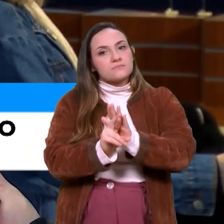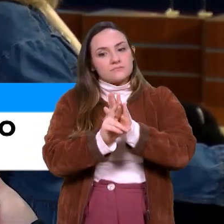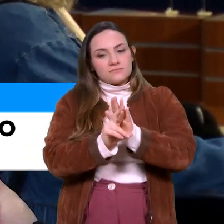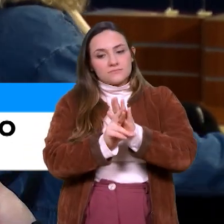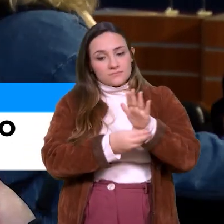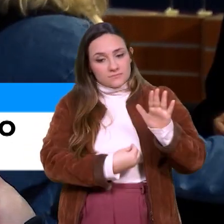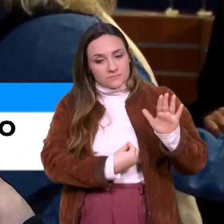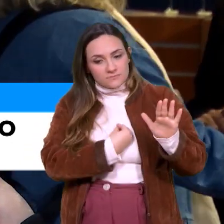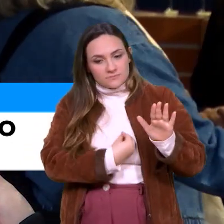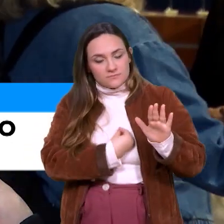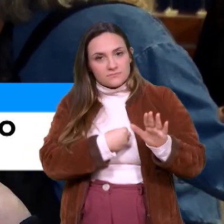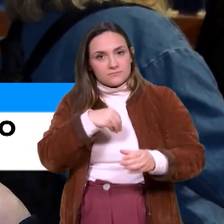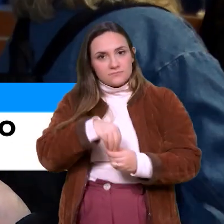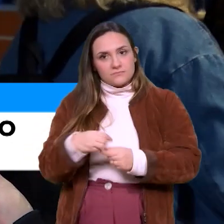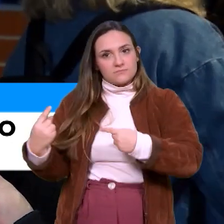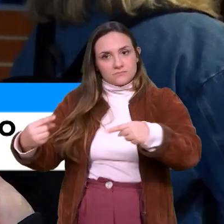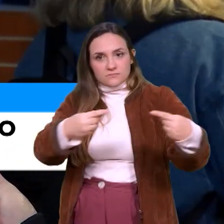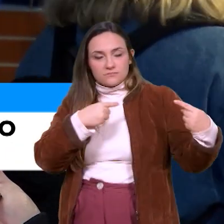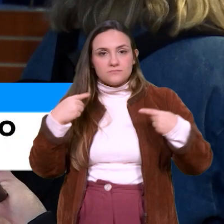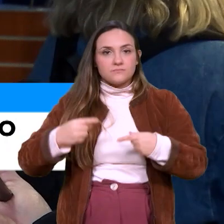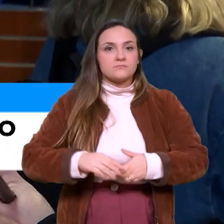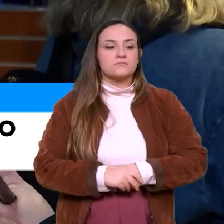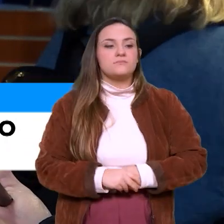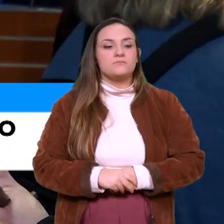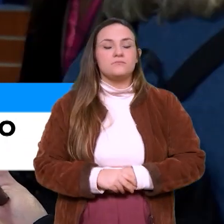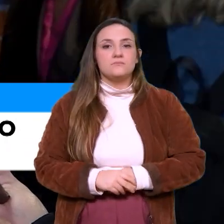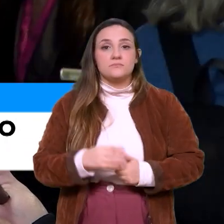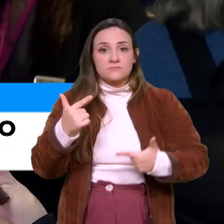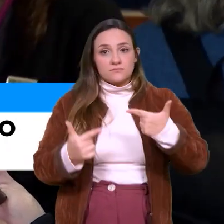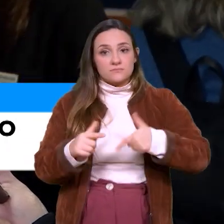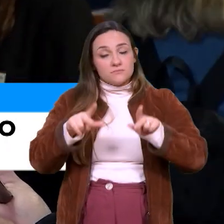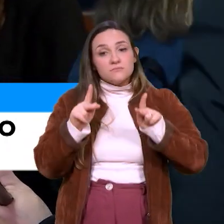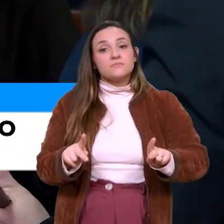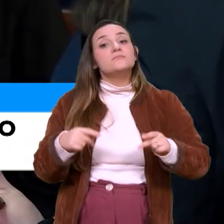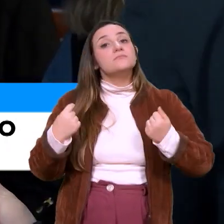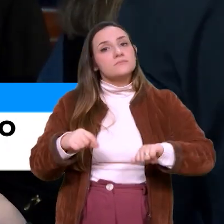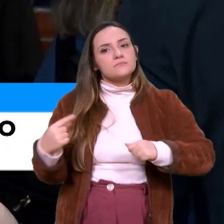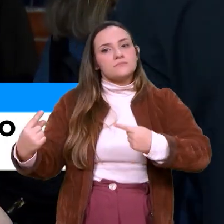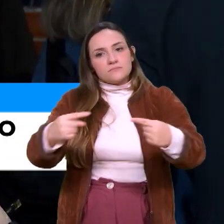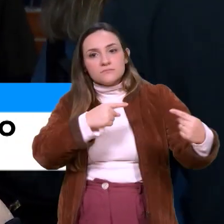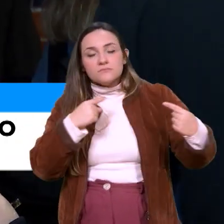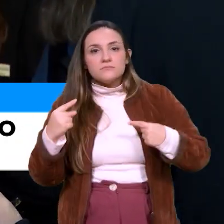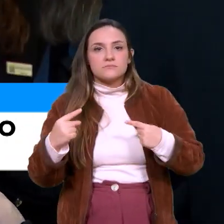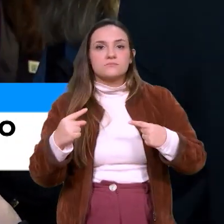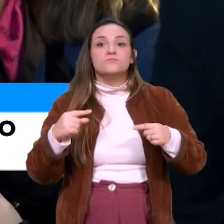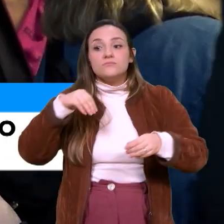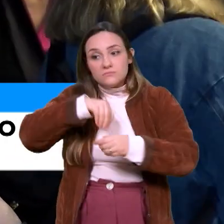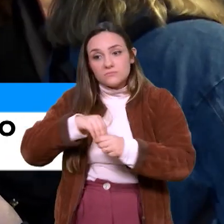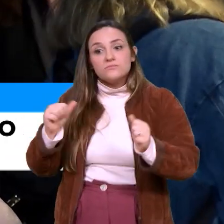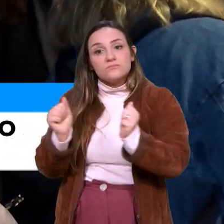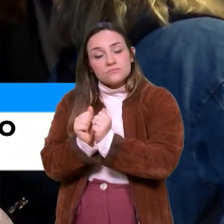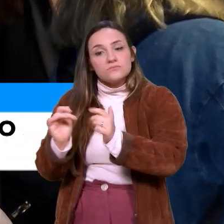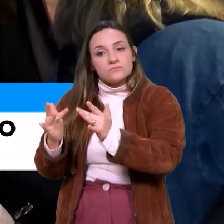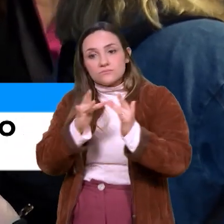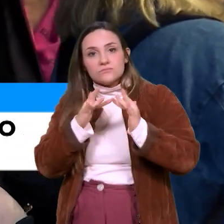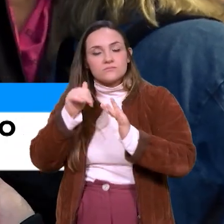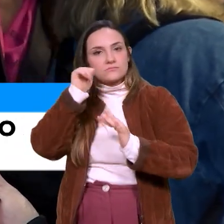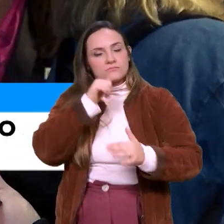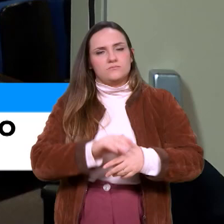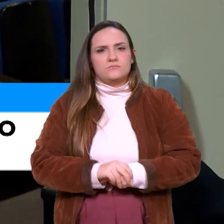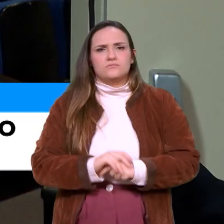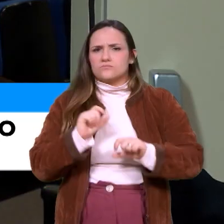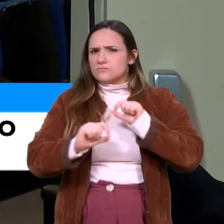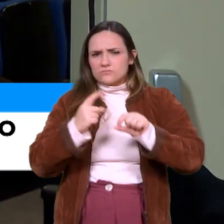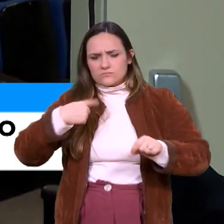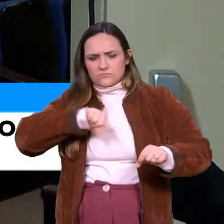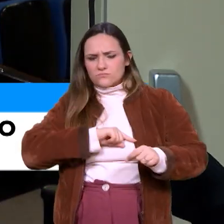é a importância da representatividade, da presença nos debates, né? As políticas públicas para mulheres devem ser discutidas também com as mulheres.